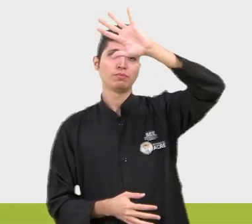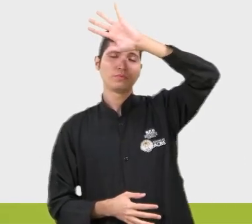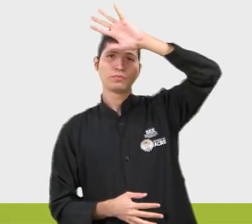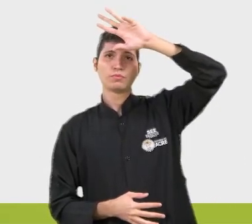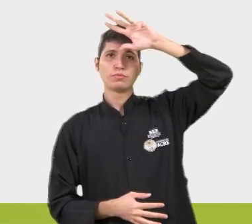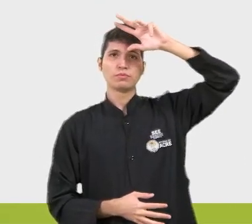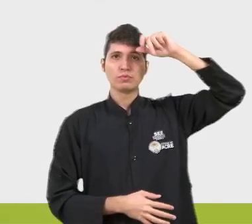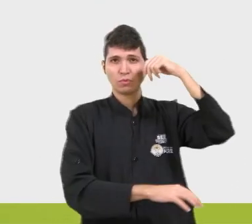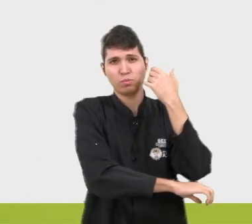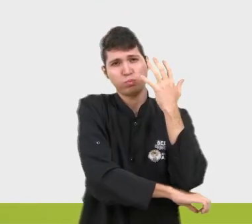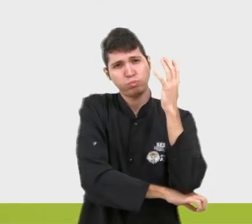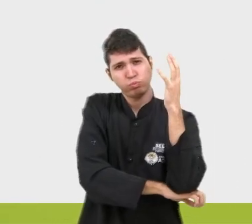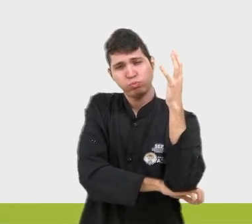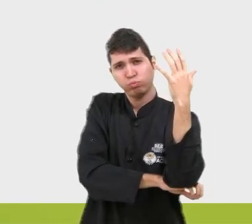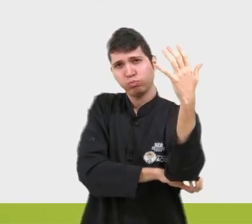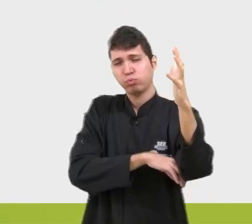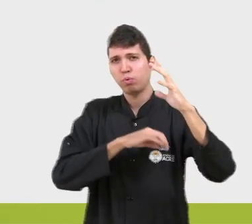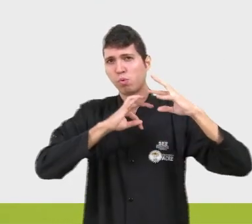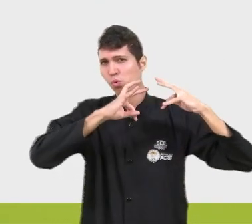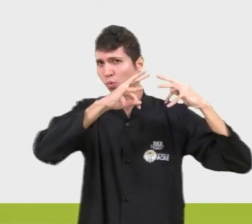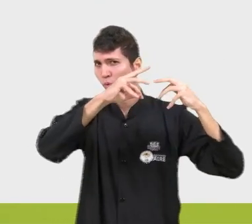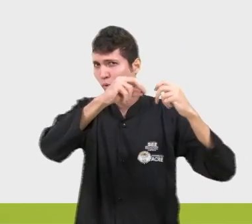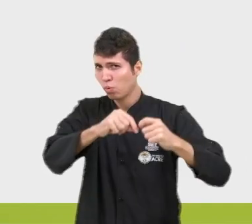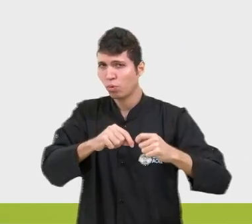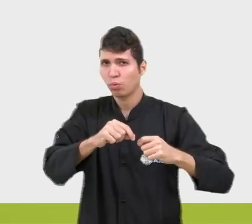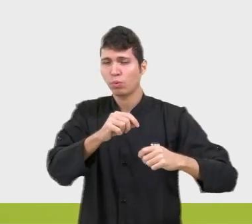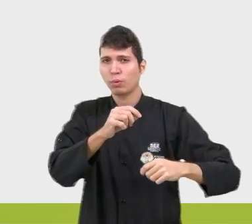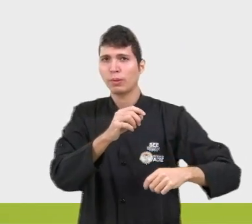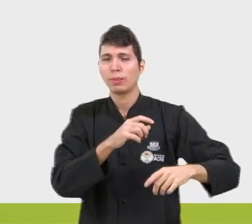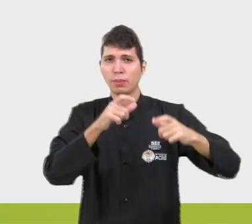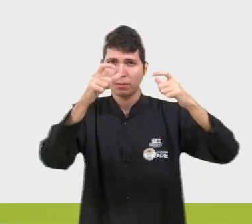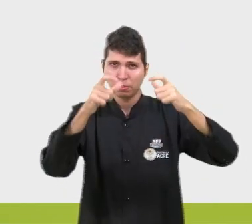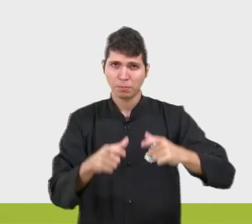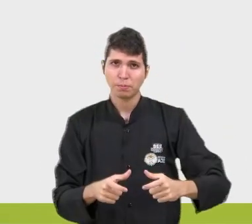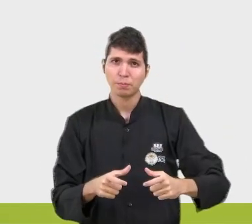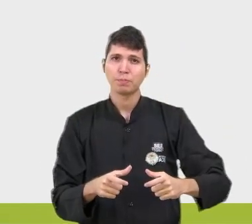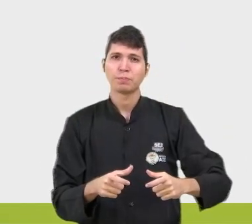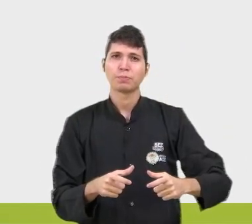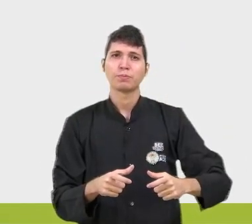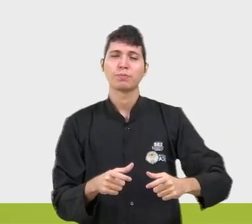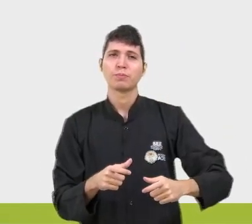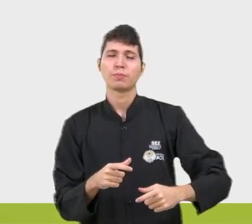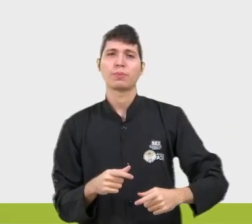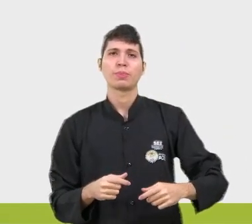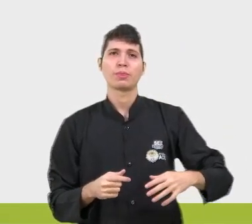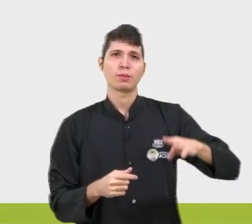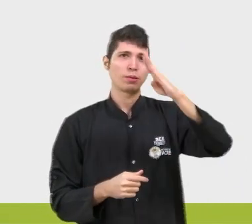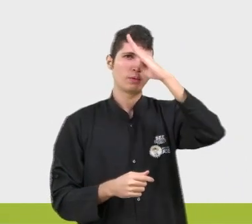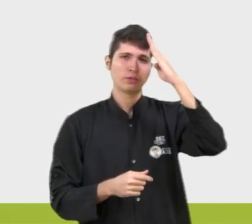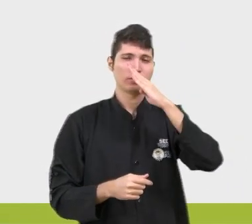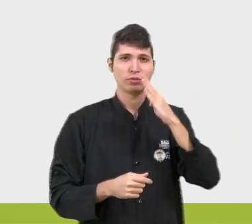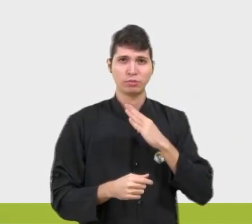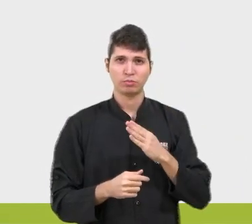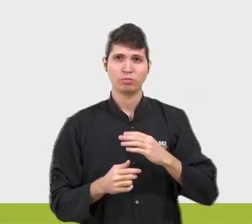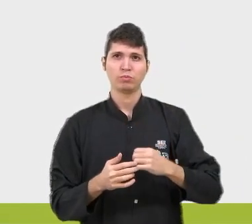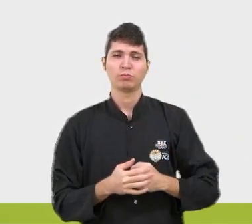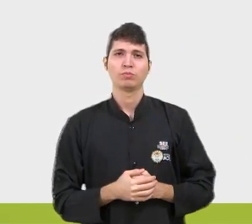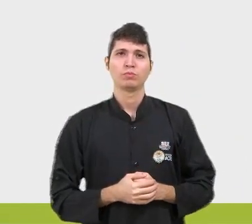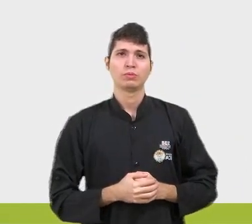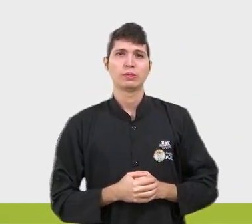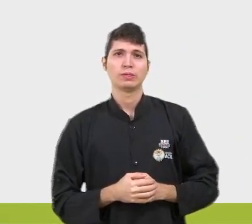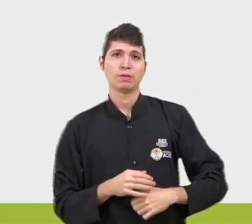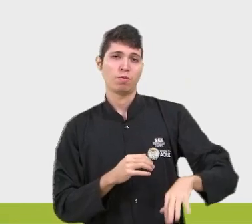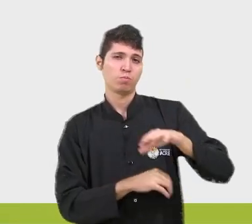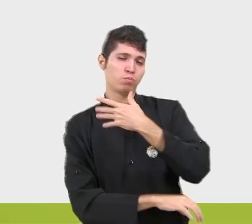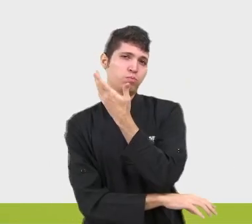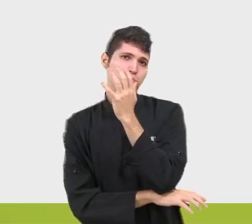da floresta amazônica, localizada em território brasileiro. Lembra que eu falei para vocês que leva em consideração também aspectos naturais? Então, ó, floresta